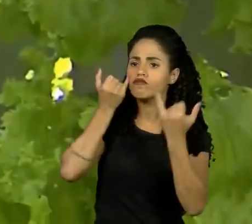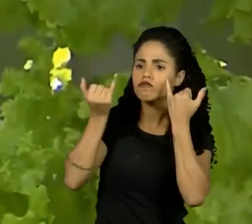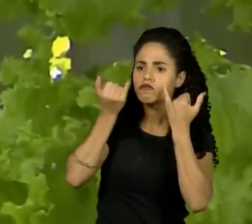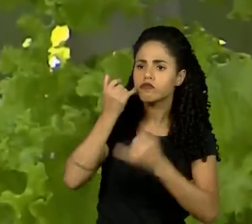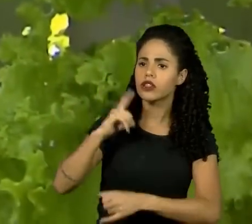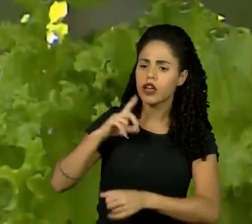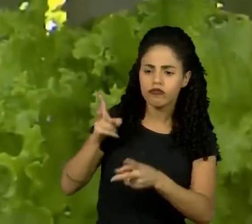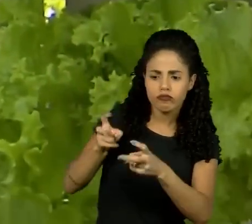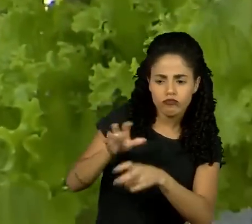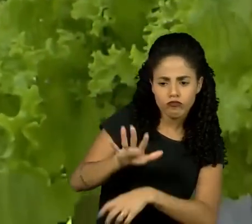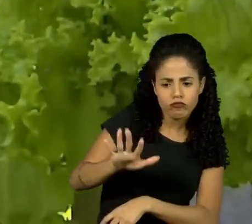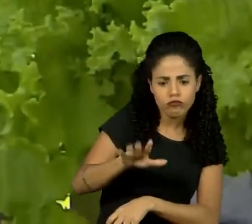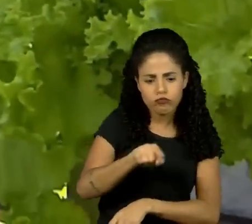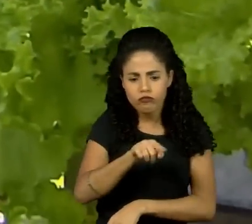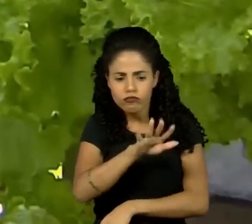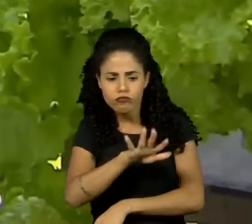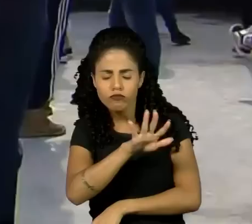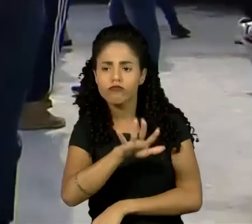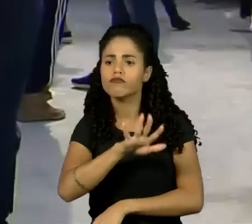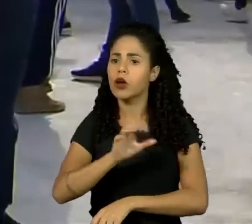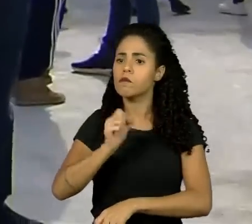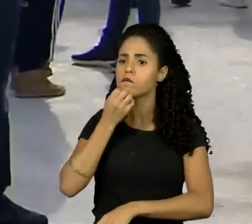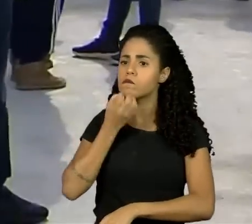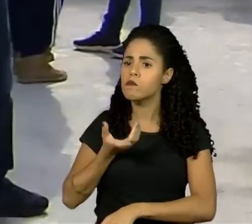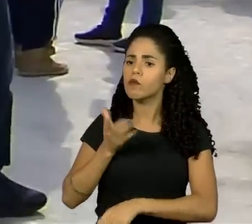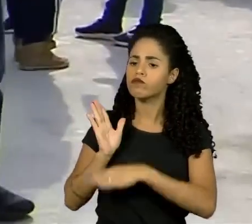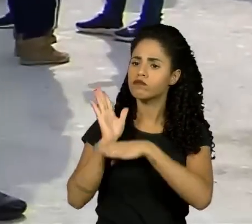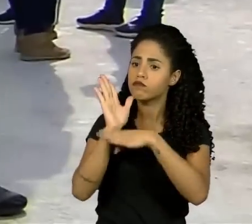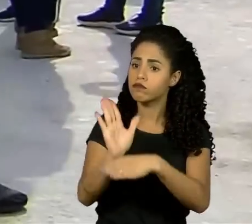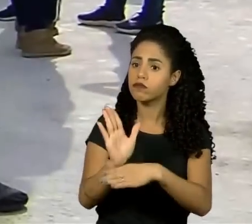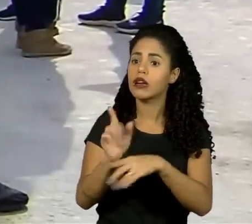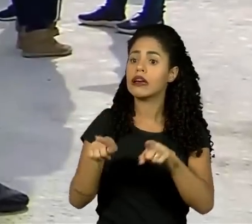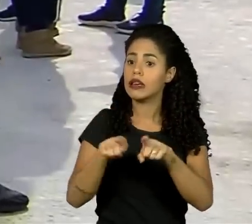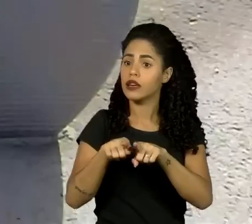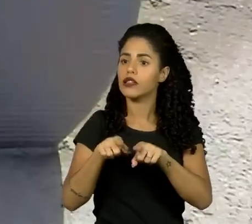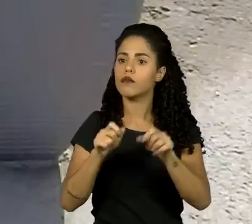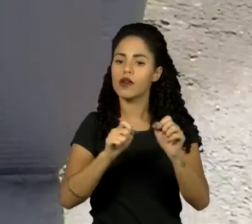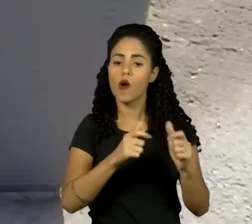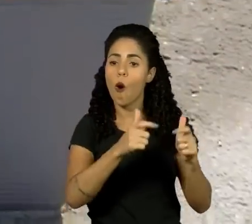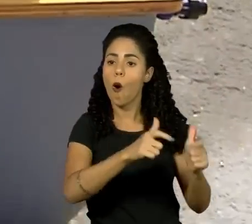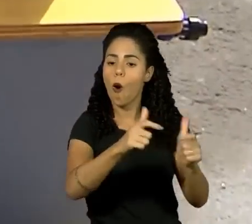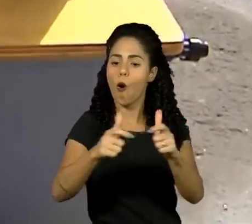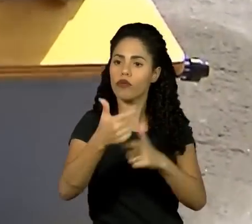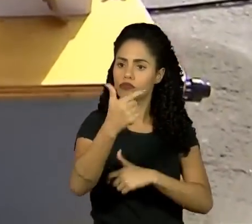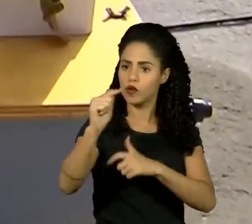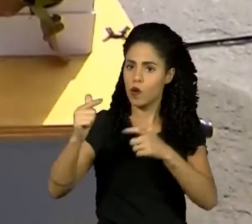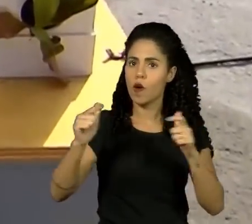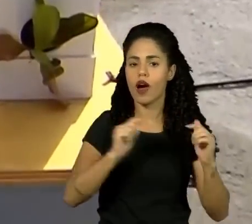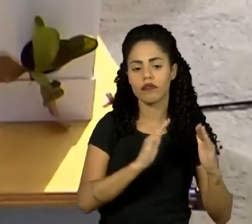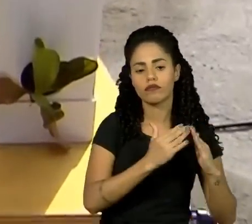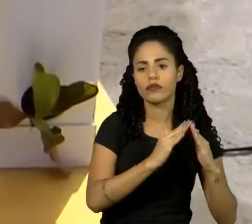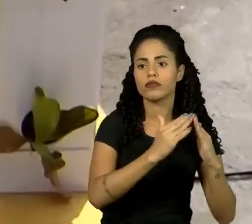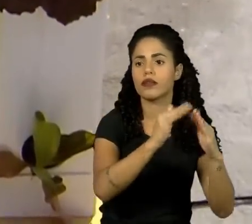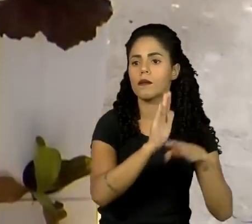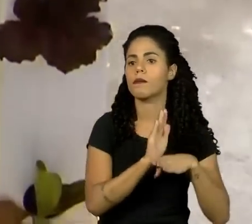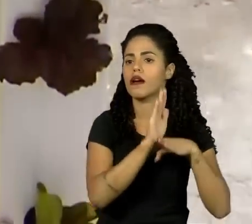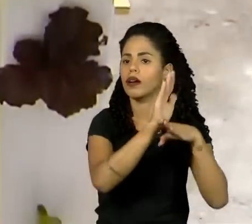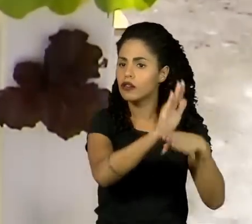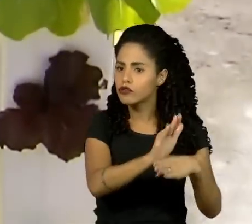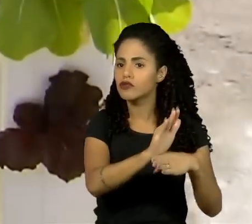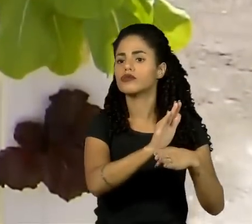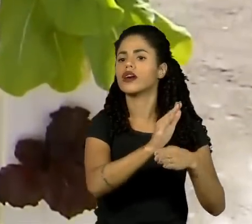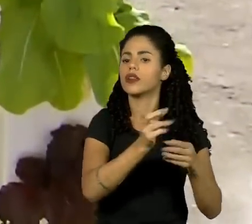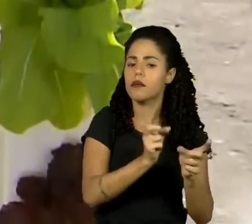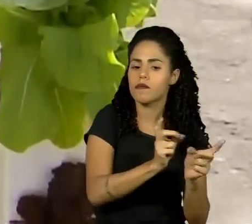um caráter ativista, né? E nas zonas periféricas é mais uma horta para produção e